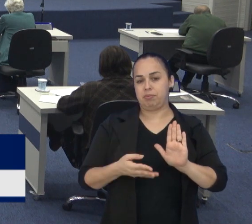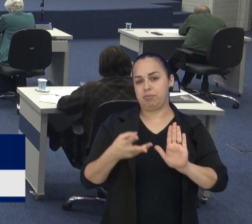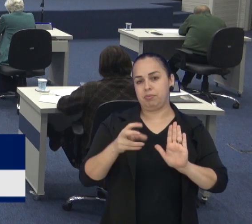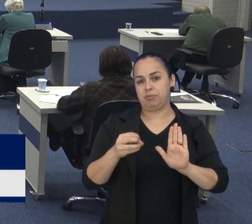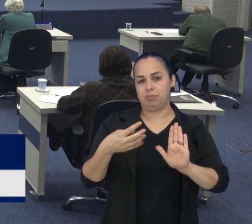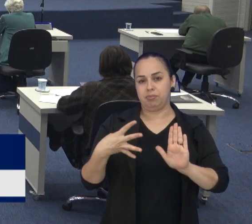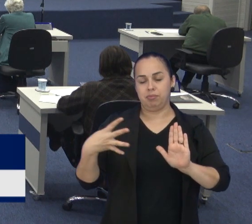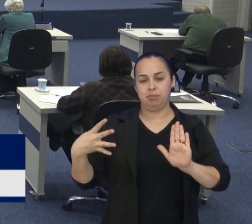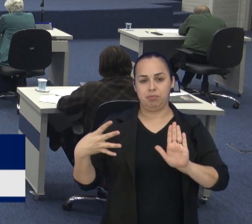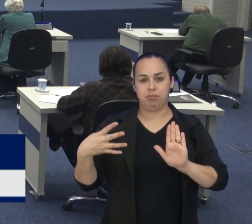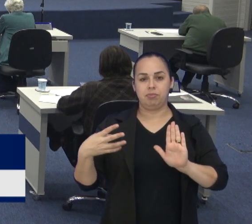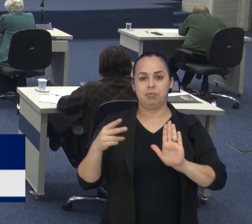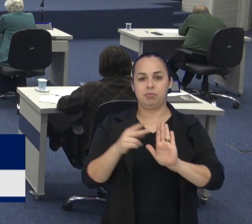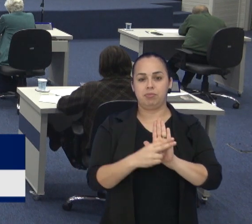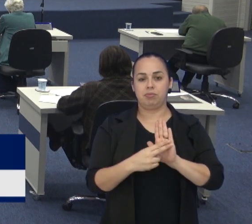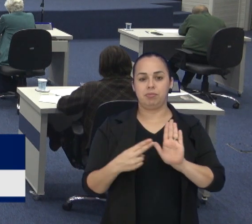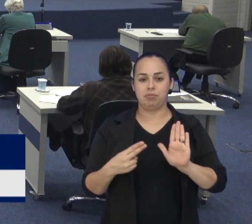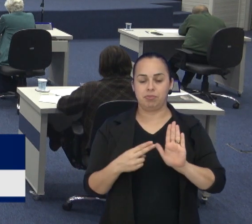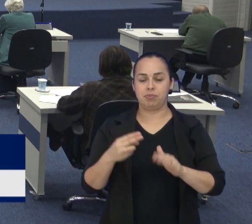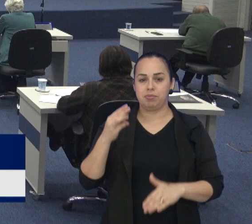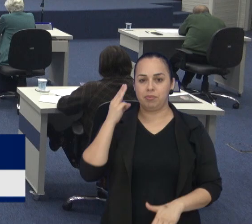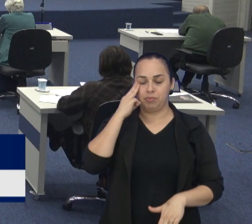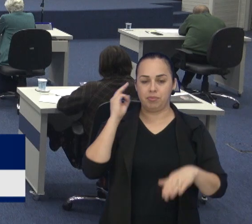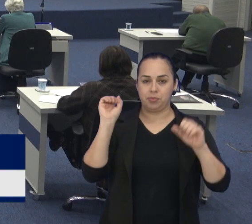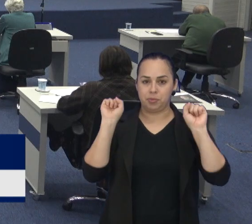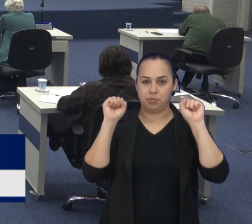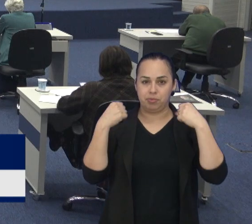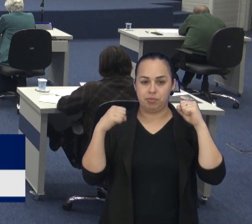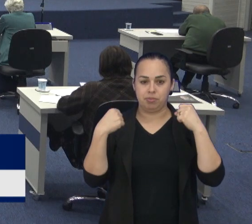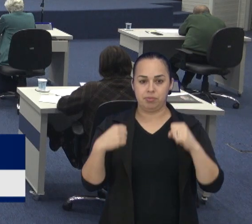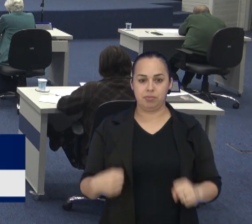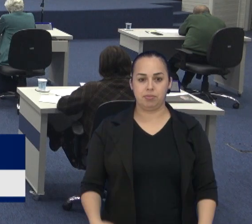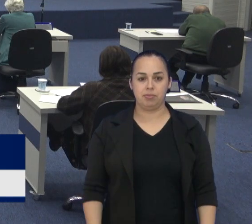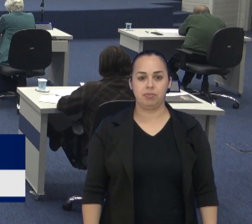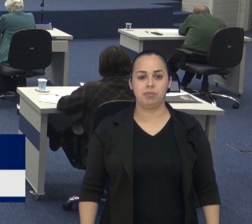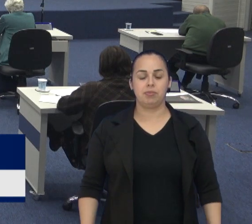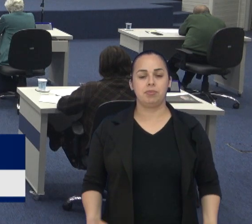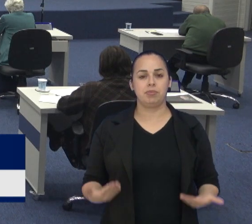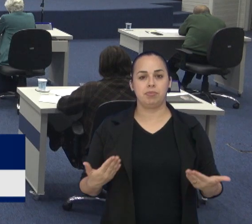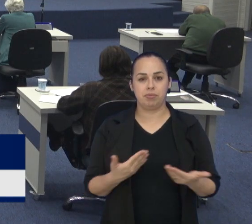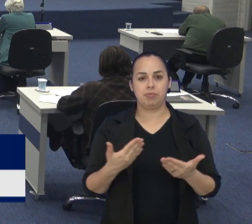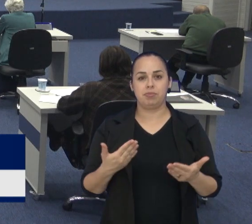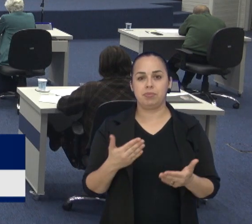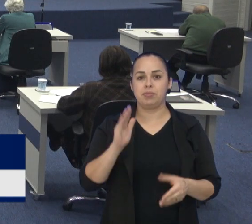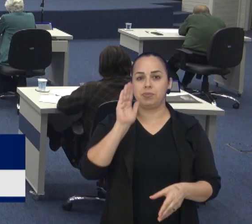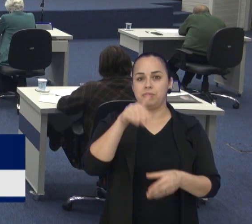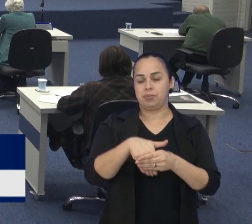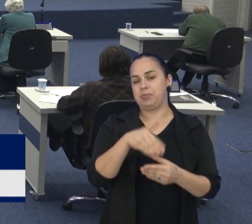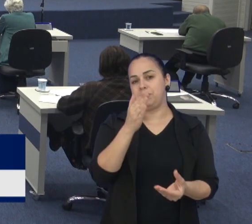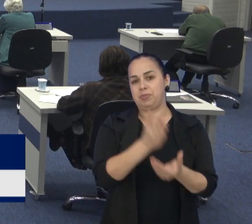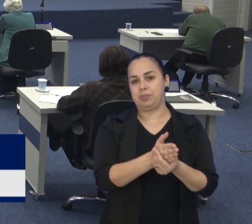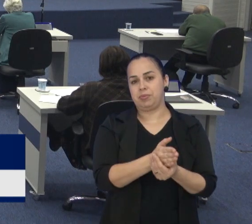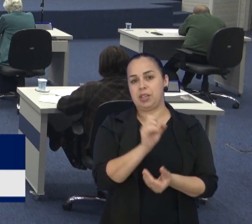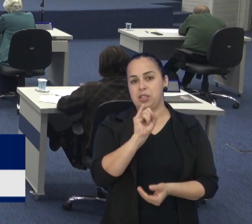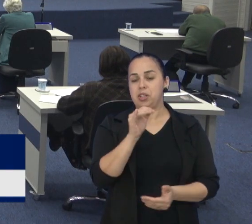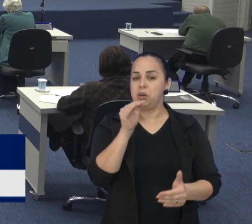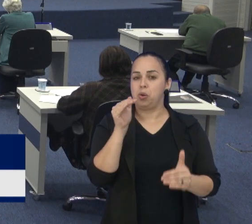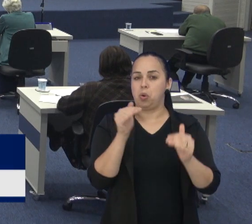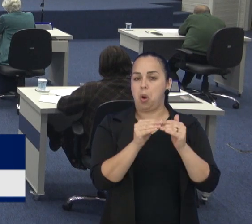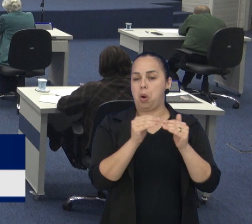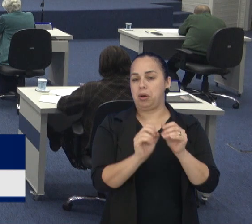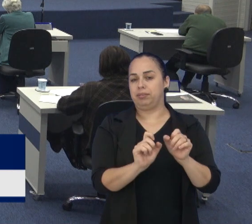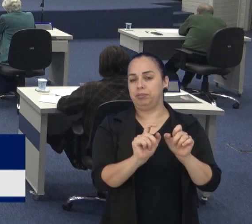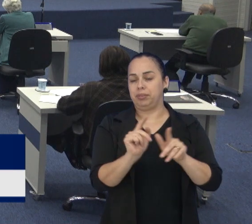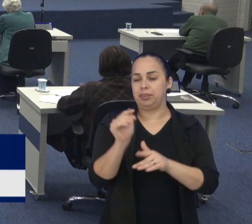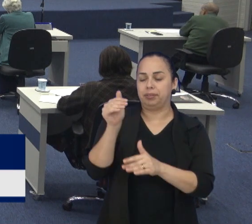73/2024, autoria do vereador Marcão da Academia. Em votação, o processo. Vereadores favoráveis permaneçam